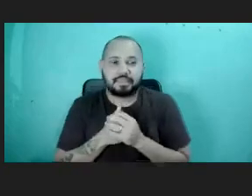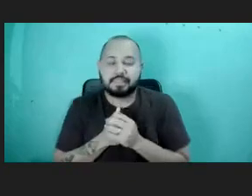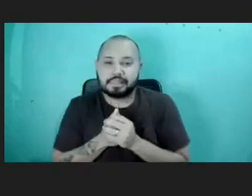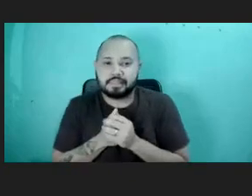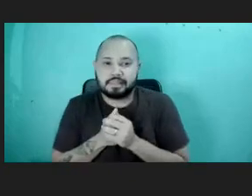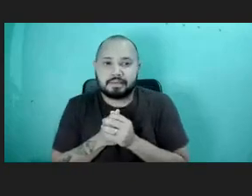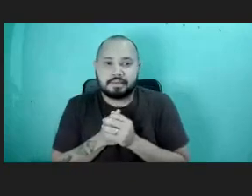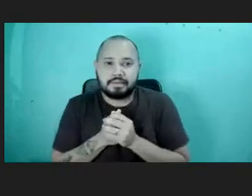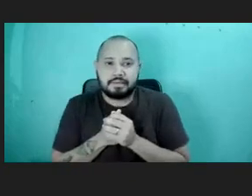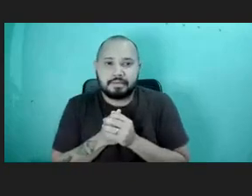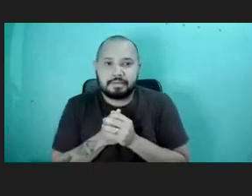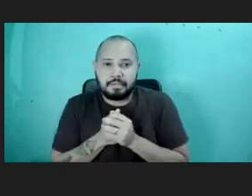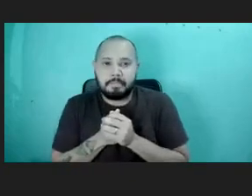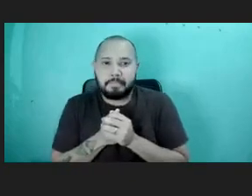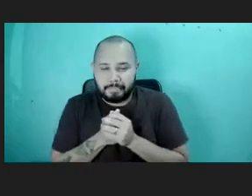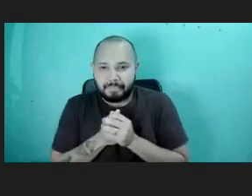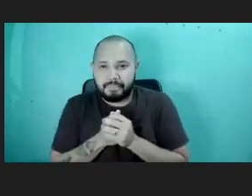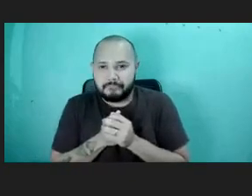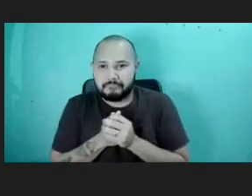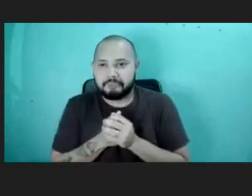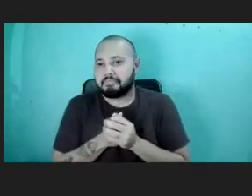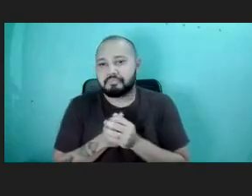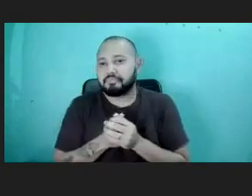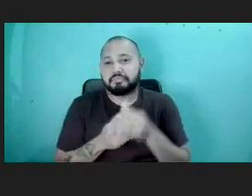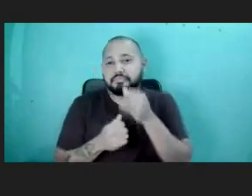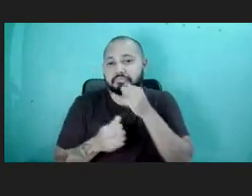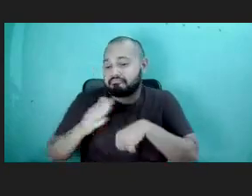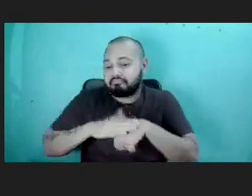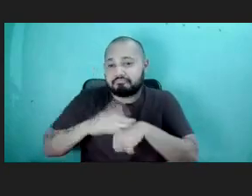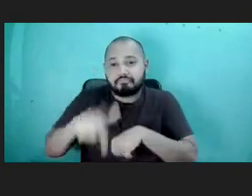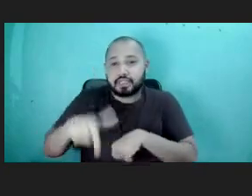eu digo assim, na questão do próprio discurso, né?